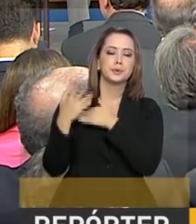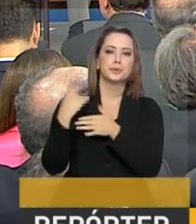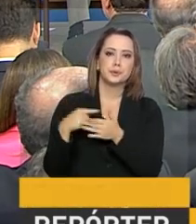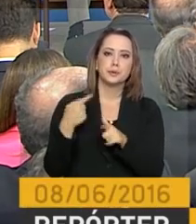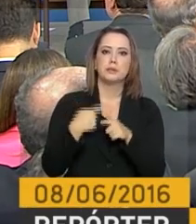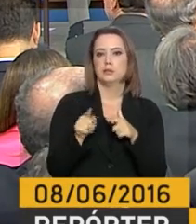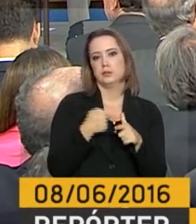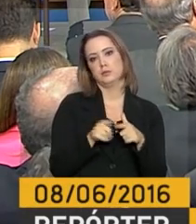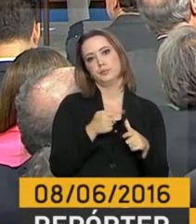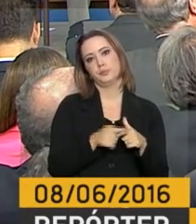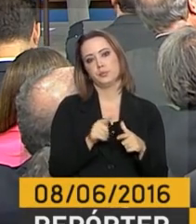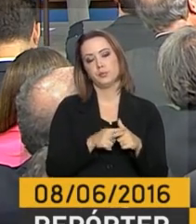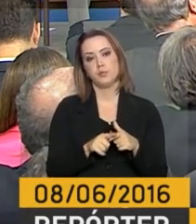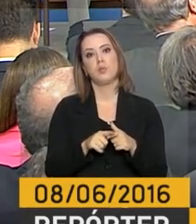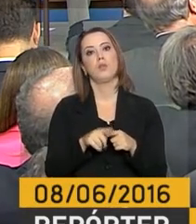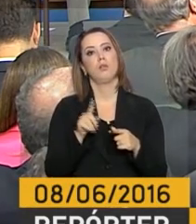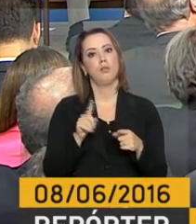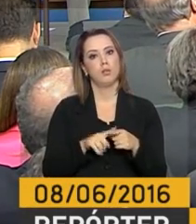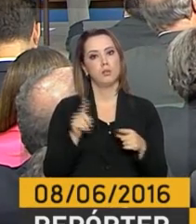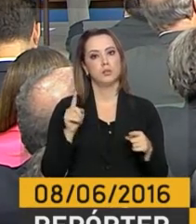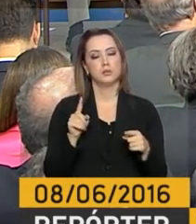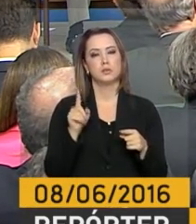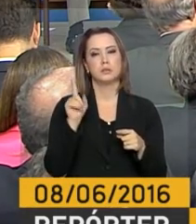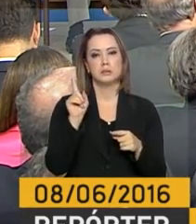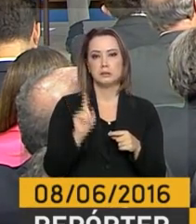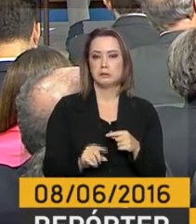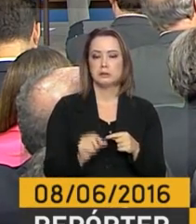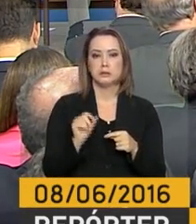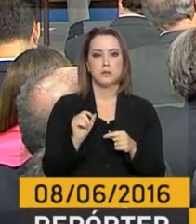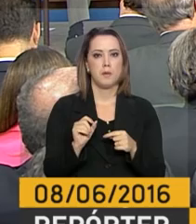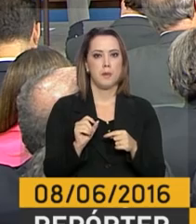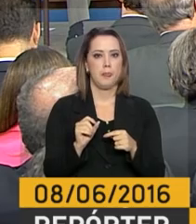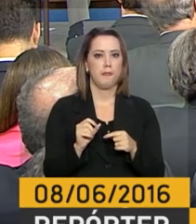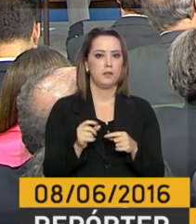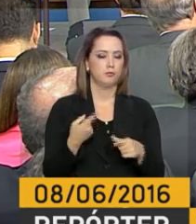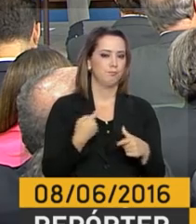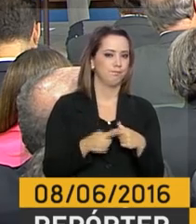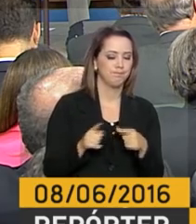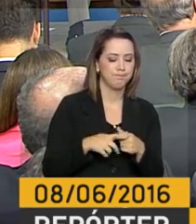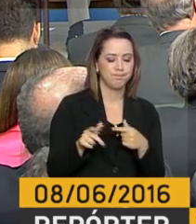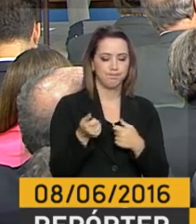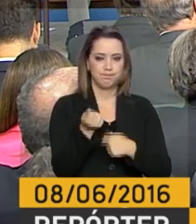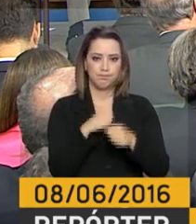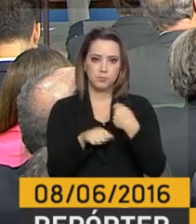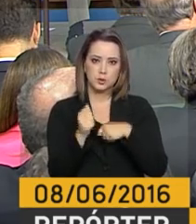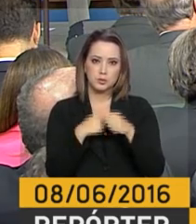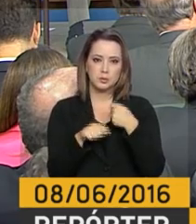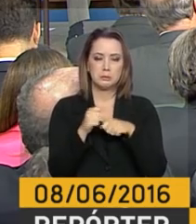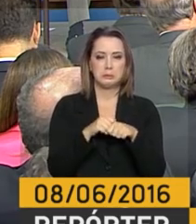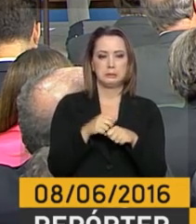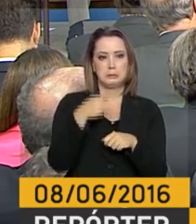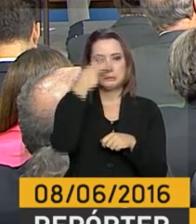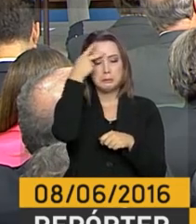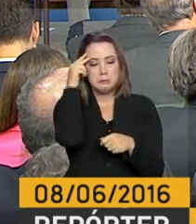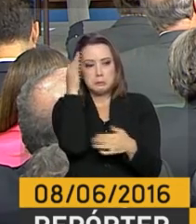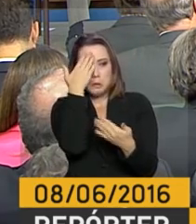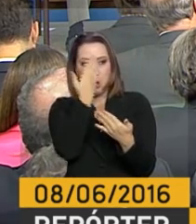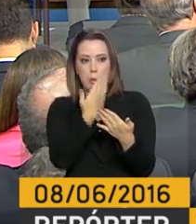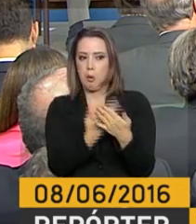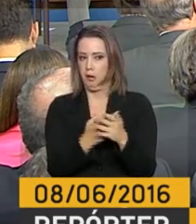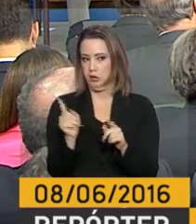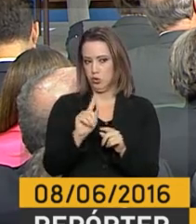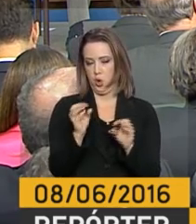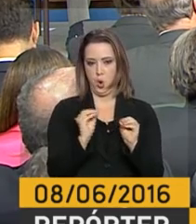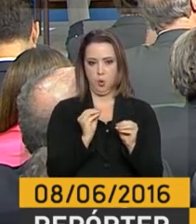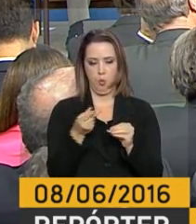mas principalmente o resumo de tudo isso é desorganização da economia e a queda da confiança queda do investimento queda